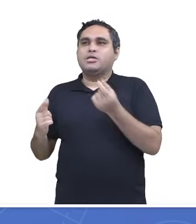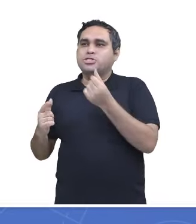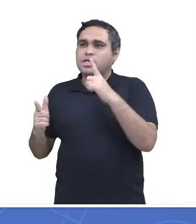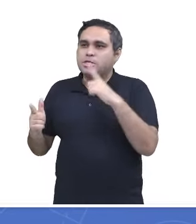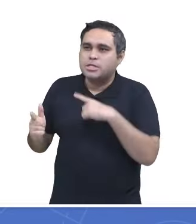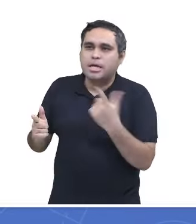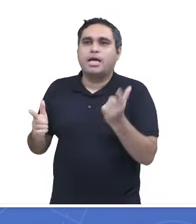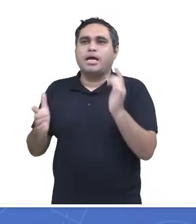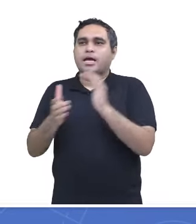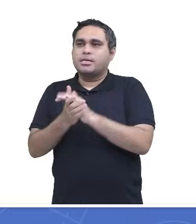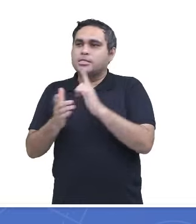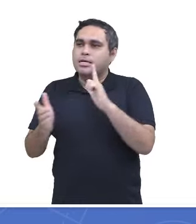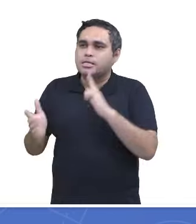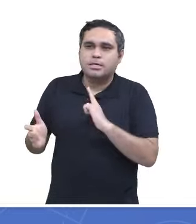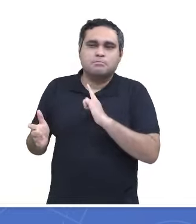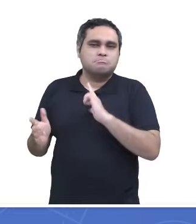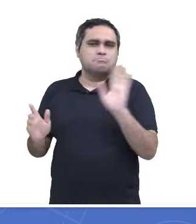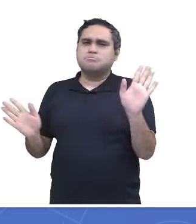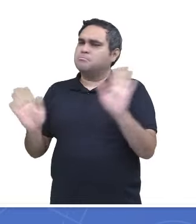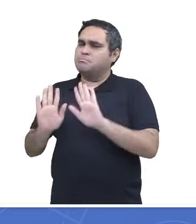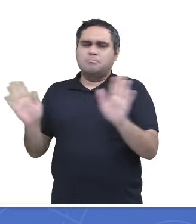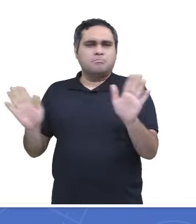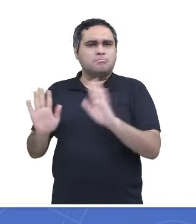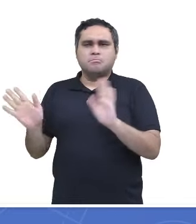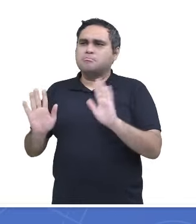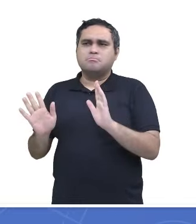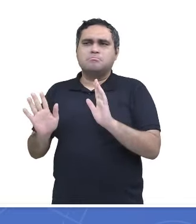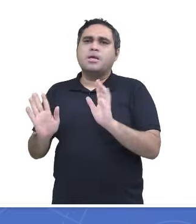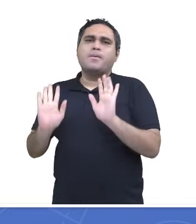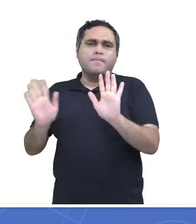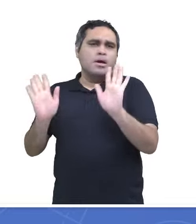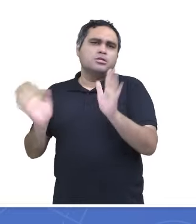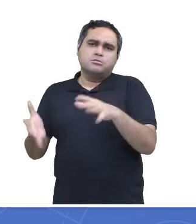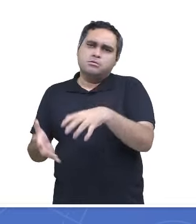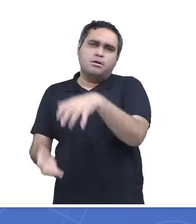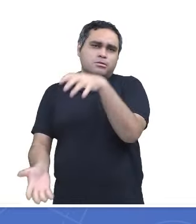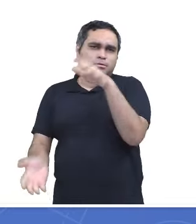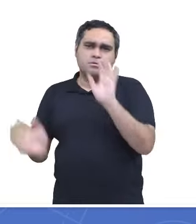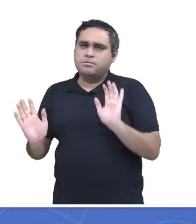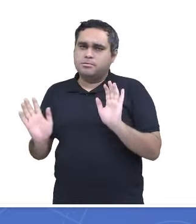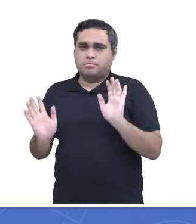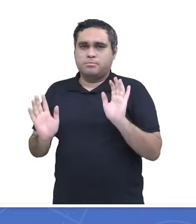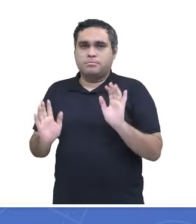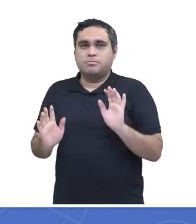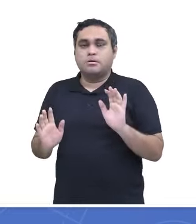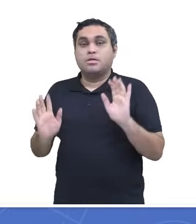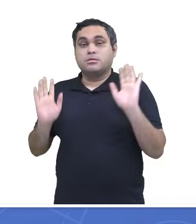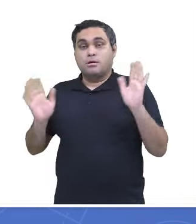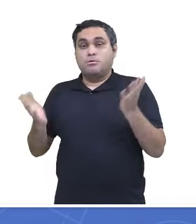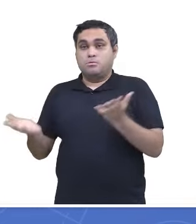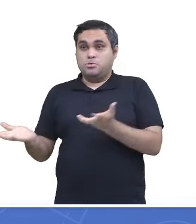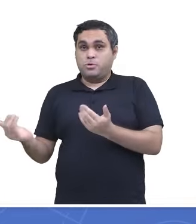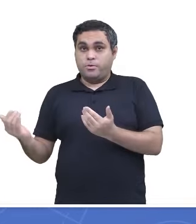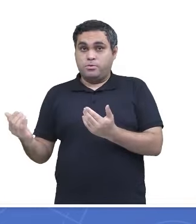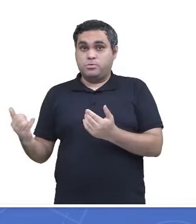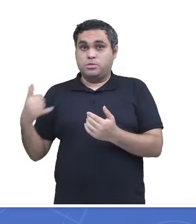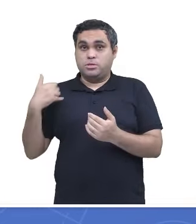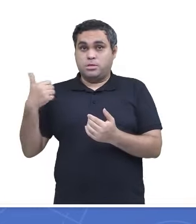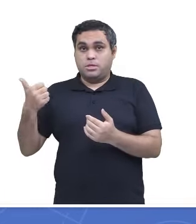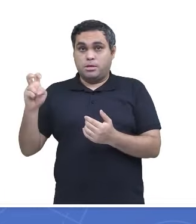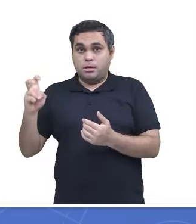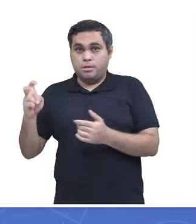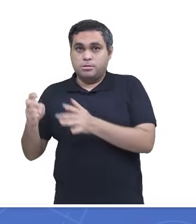tradicional colocava. Então, o jovem hoje, né, são pessoas de 15, tem uns que chegam a